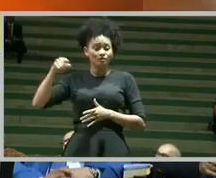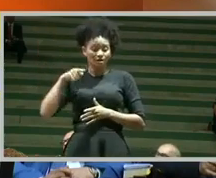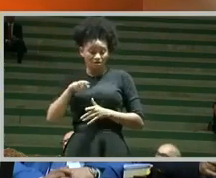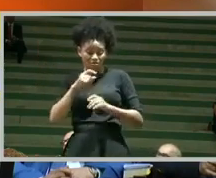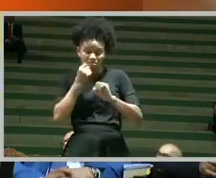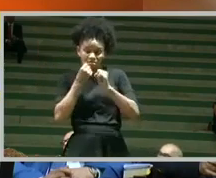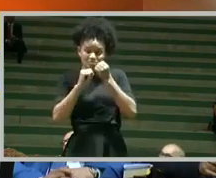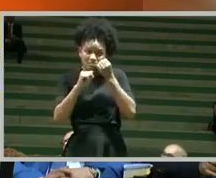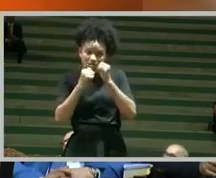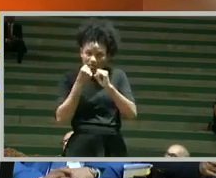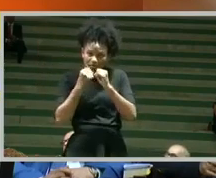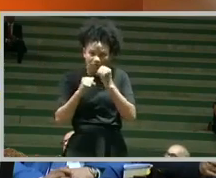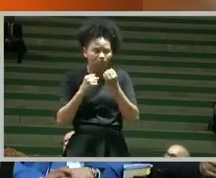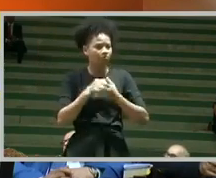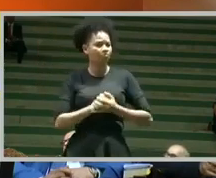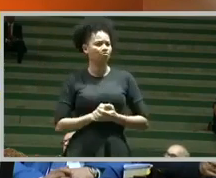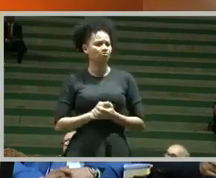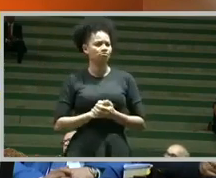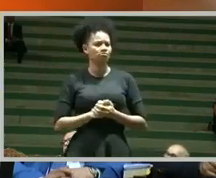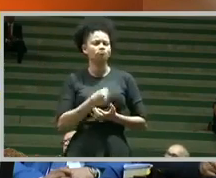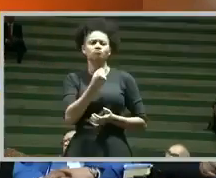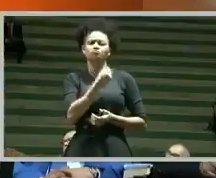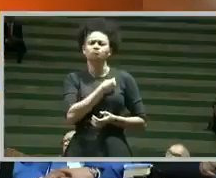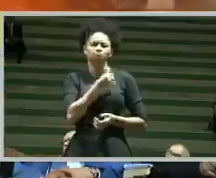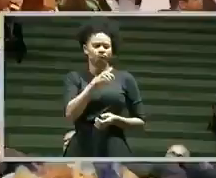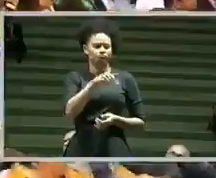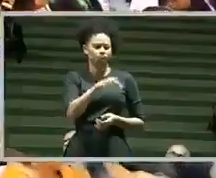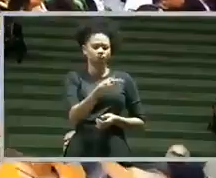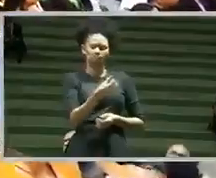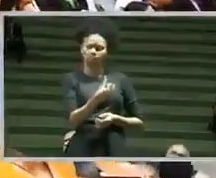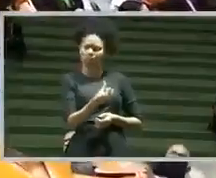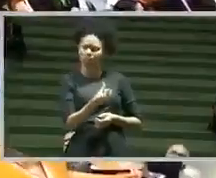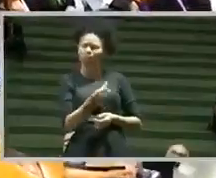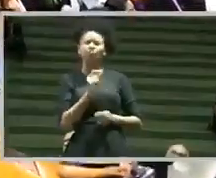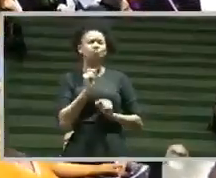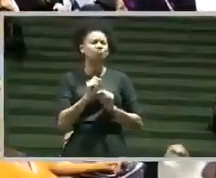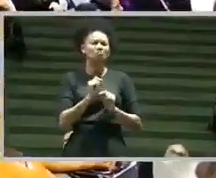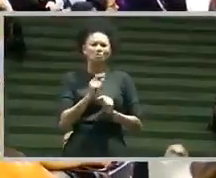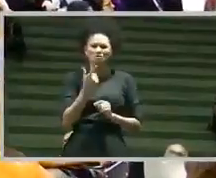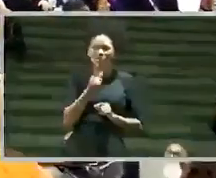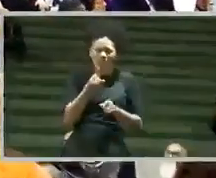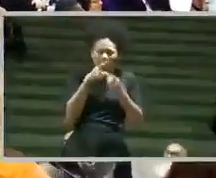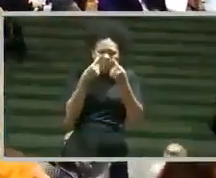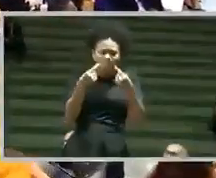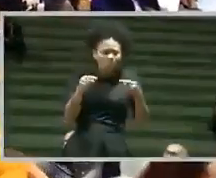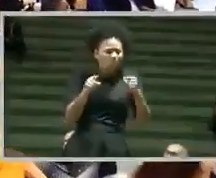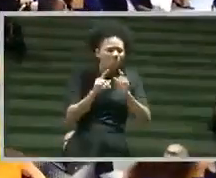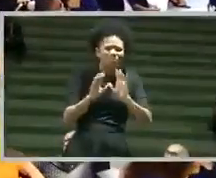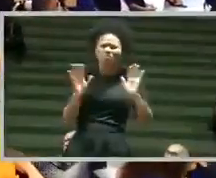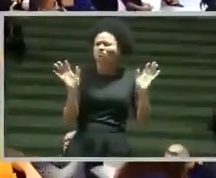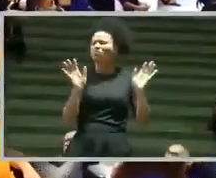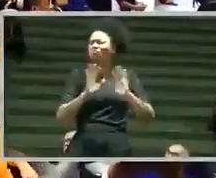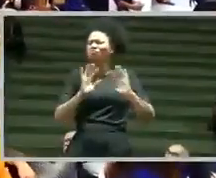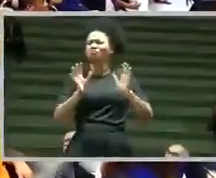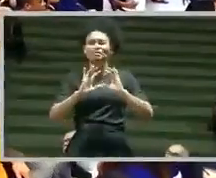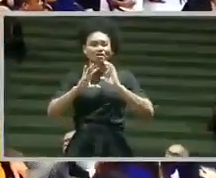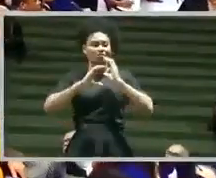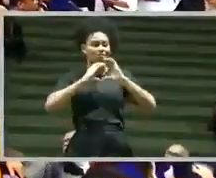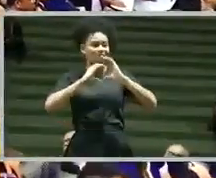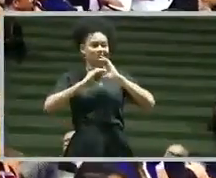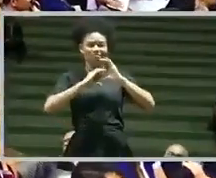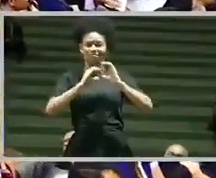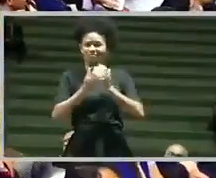salmo, isto é, o salmo de número 126, ele não é um hino cantado para o